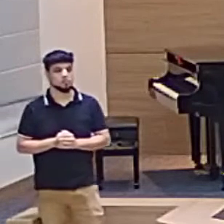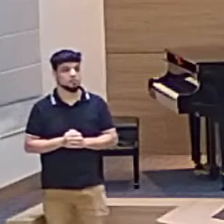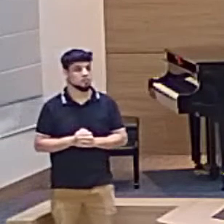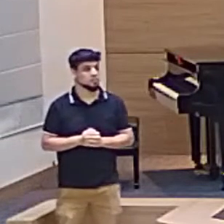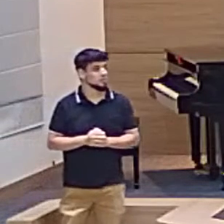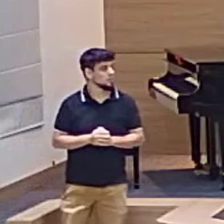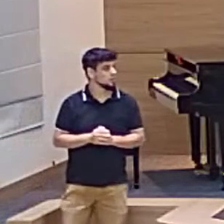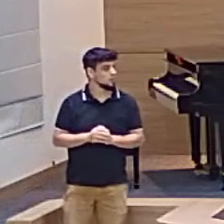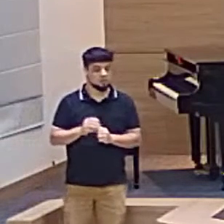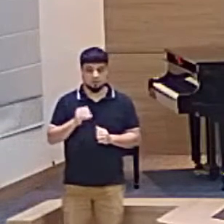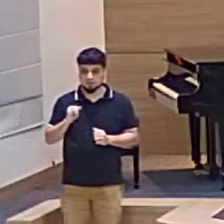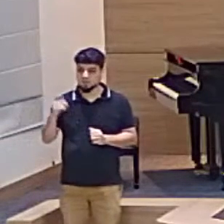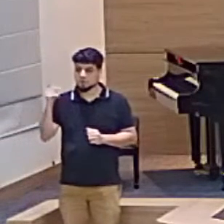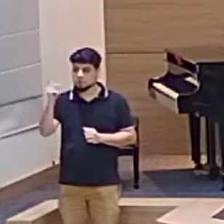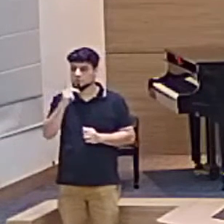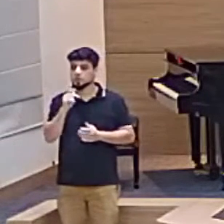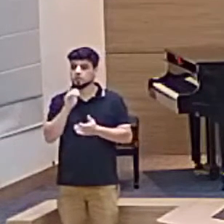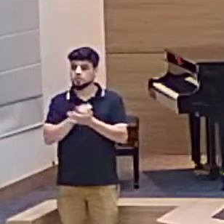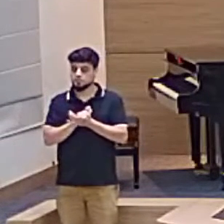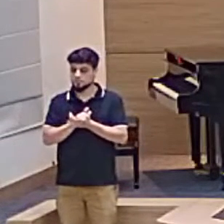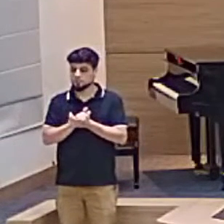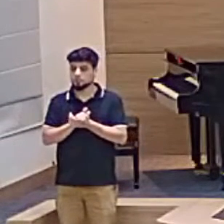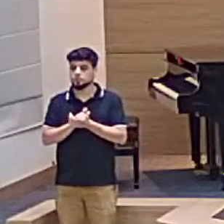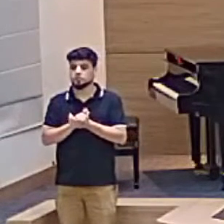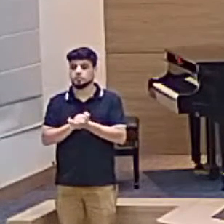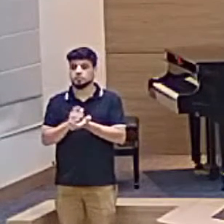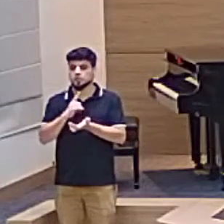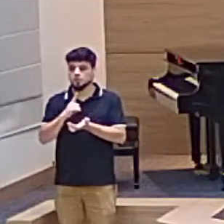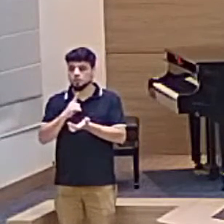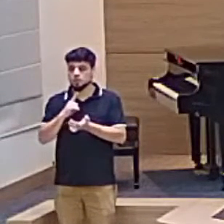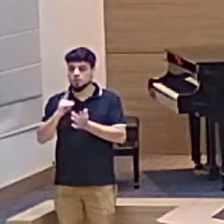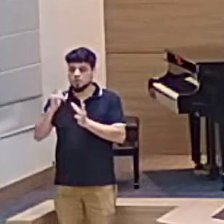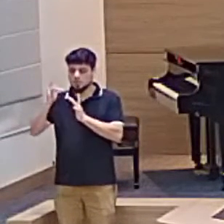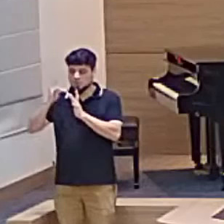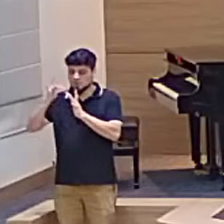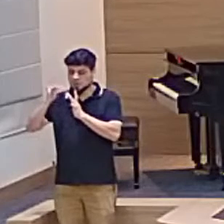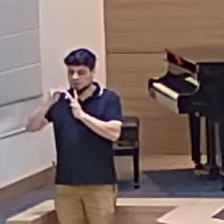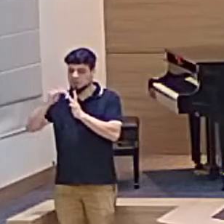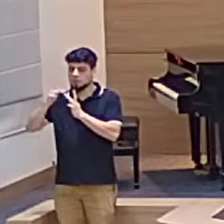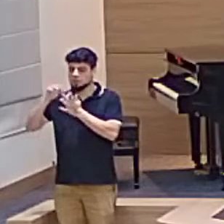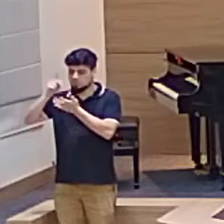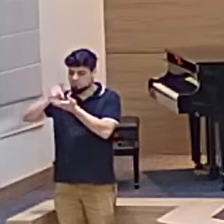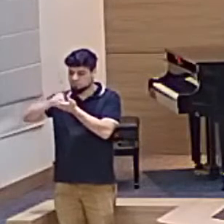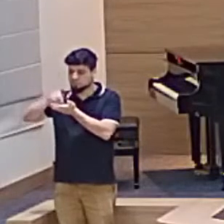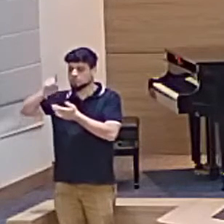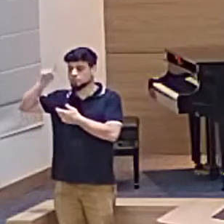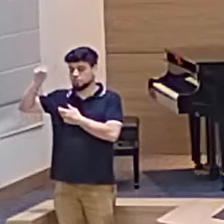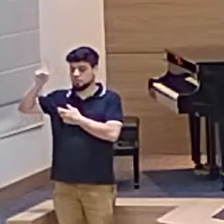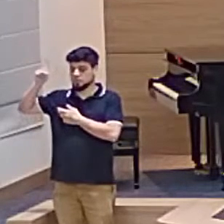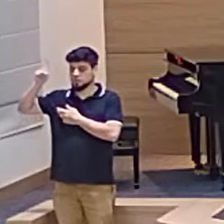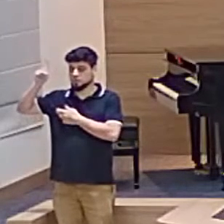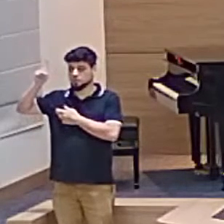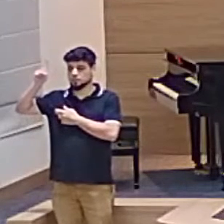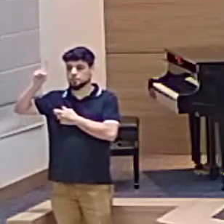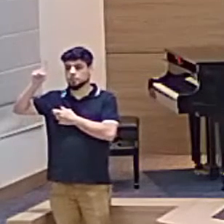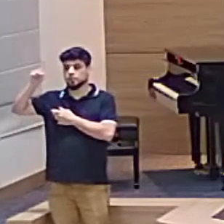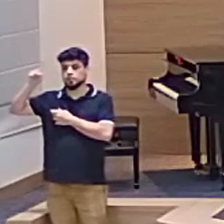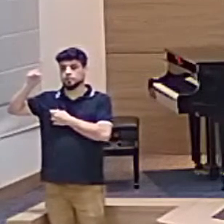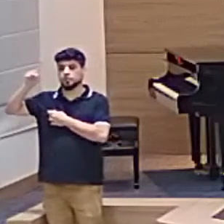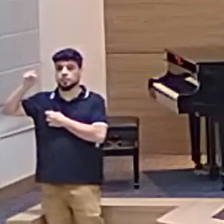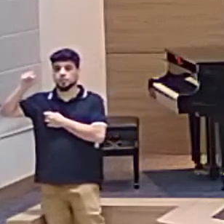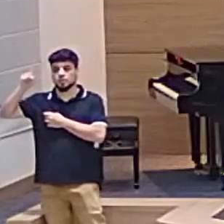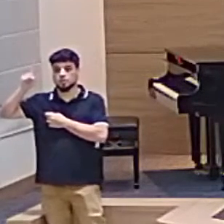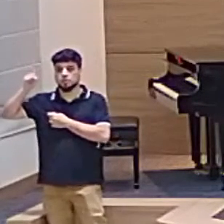se o seu esposo tiver intimidade verdadeira com Deus ele e